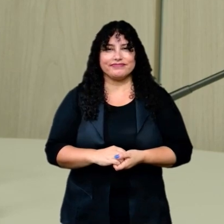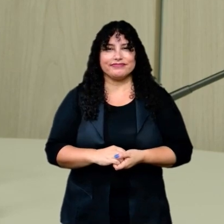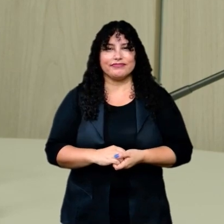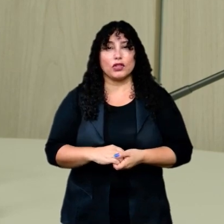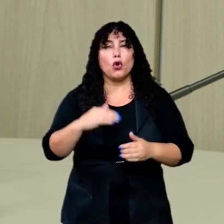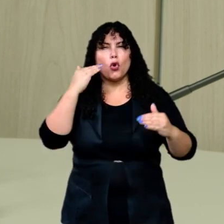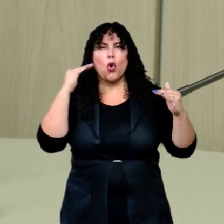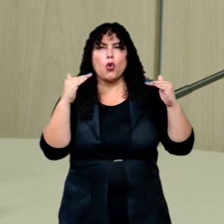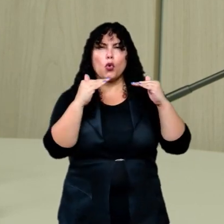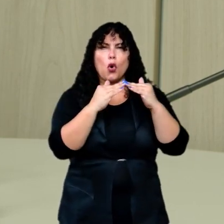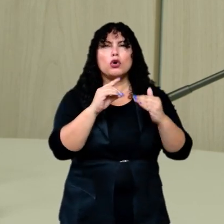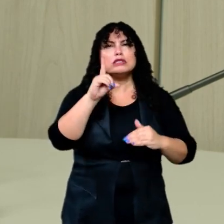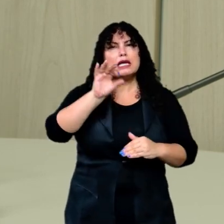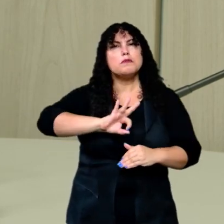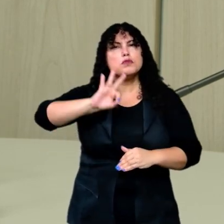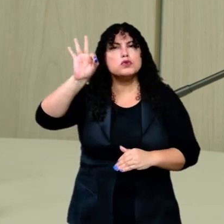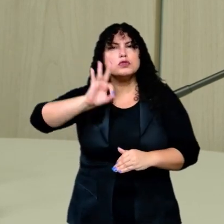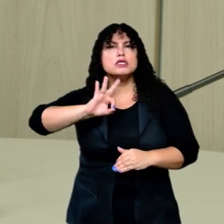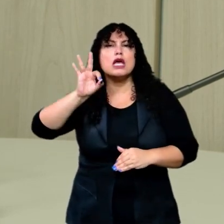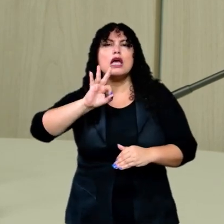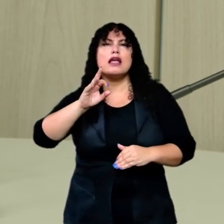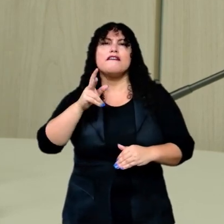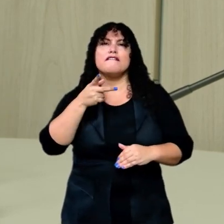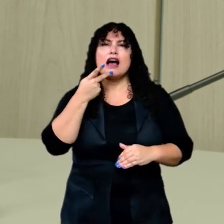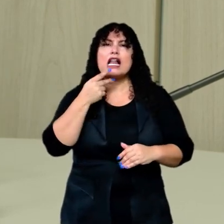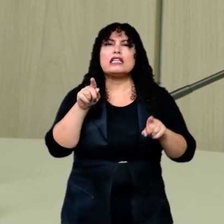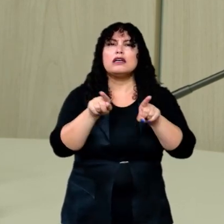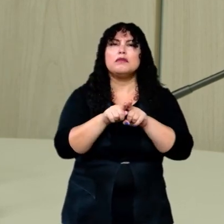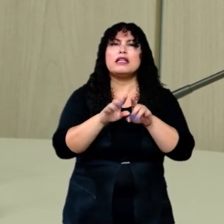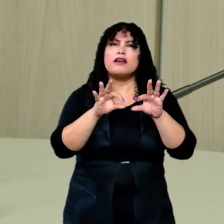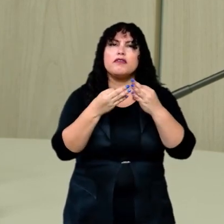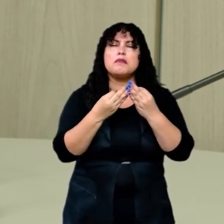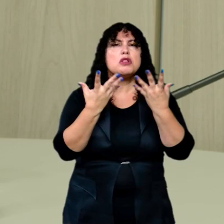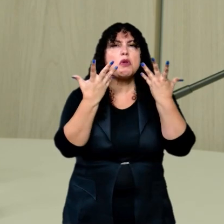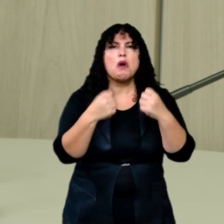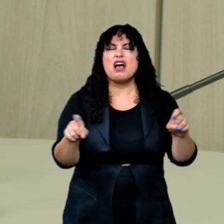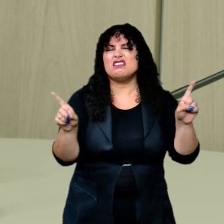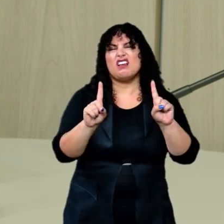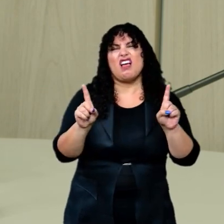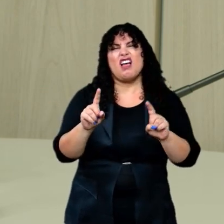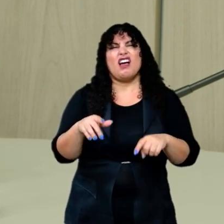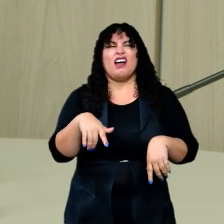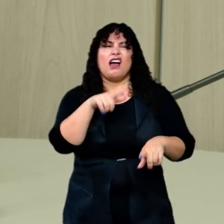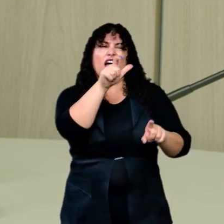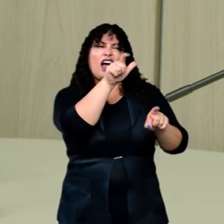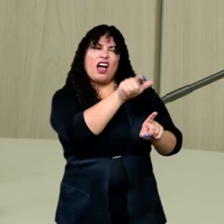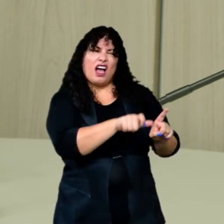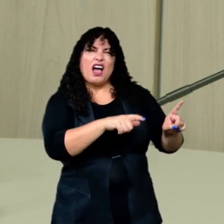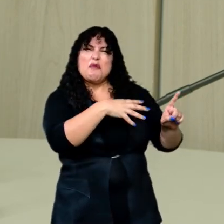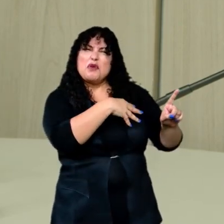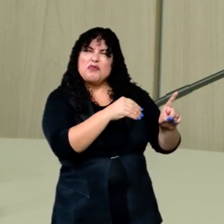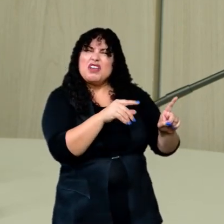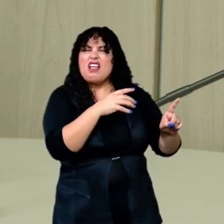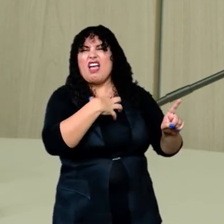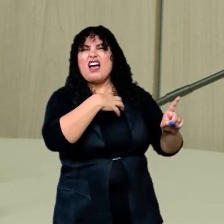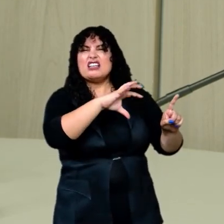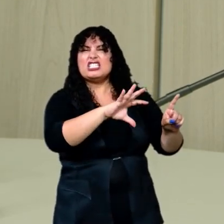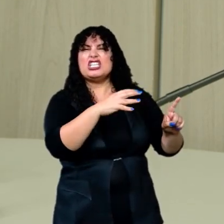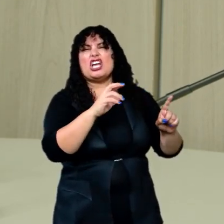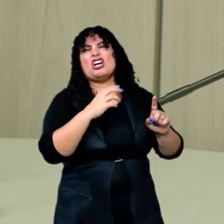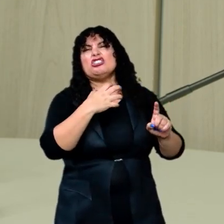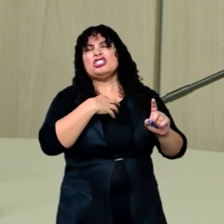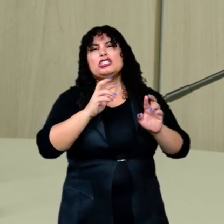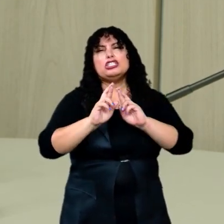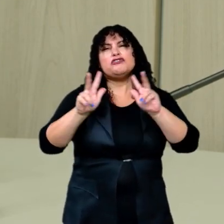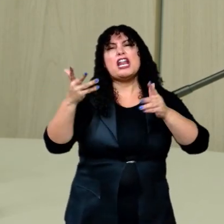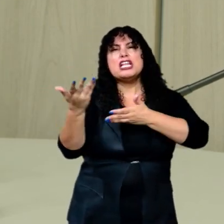concordo 100%, e tem muito essa questão da negação dentro das famílias, né? De achar que não, que meu filho é assim mesmo, que ele tem um jeito diferente